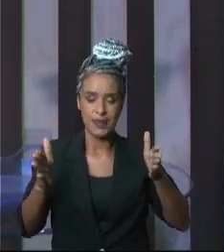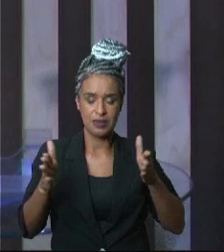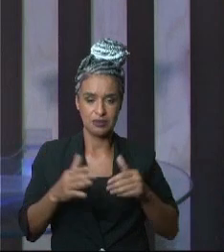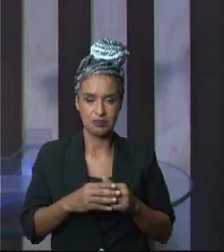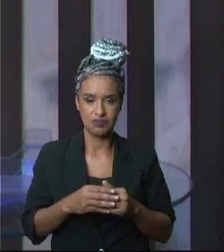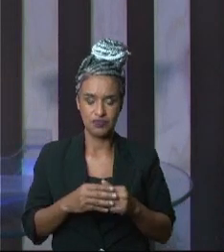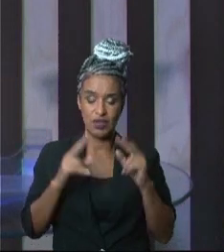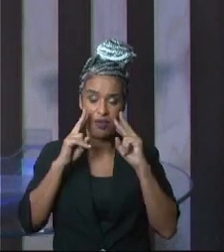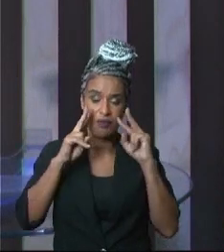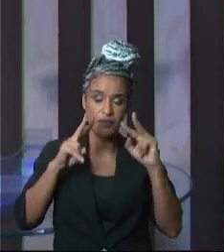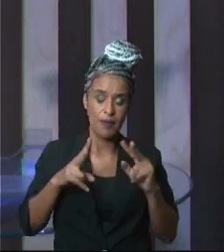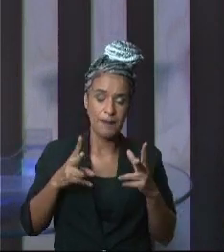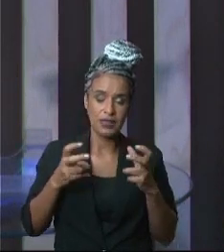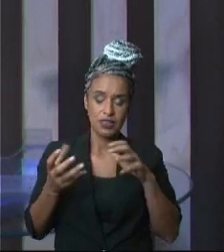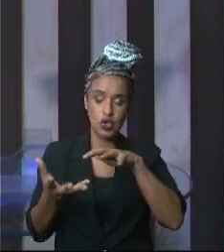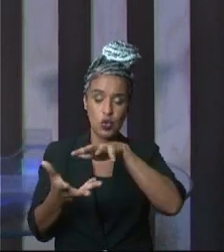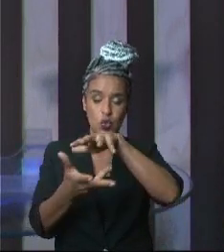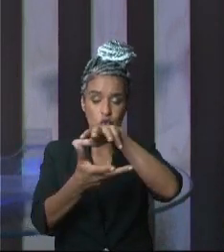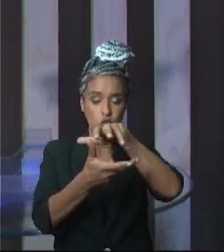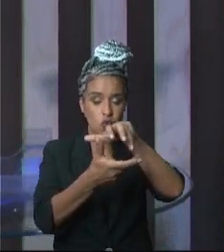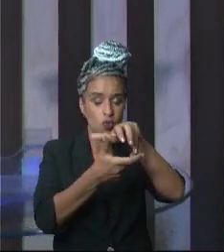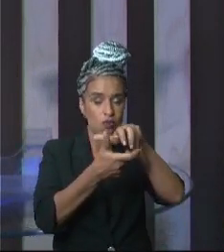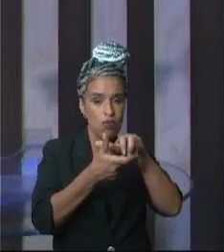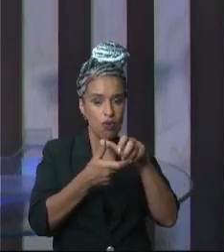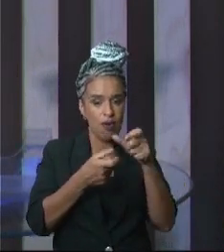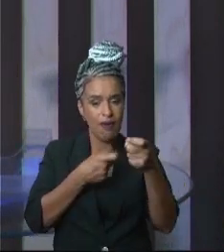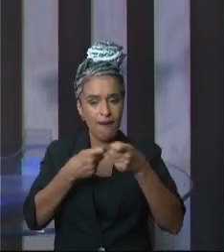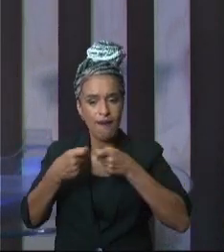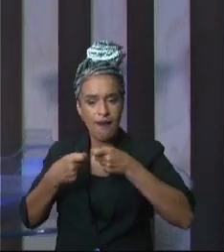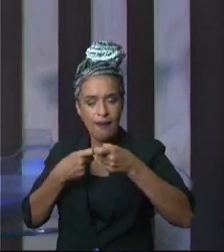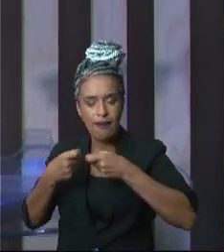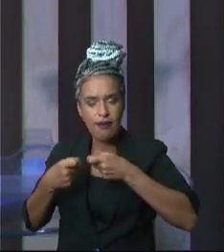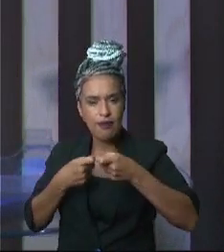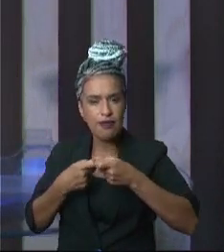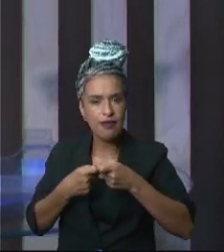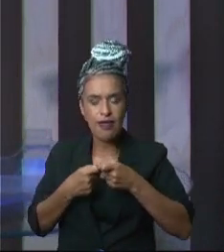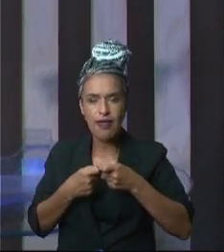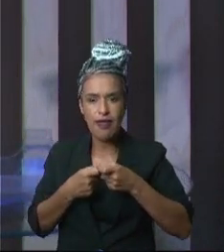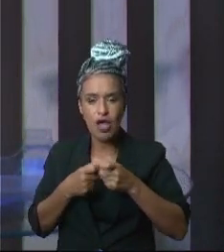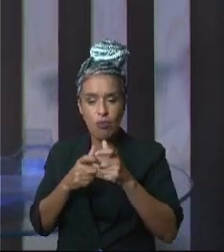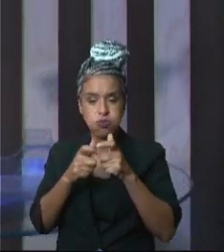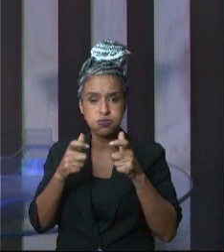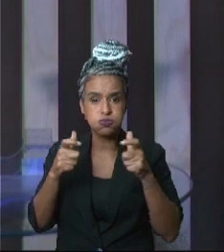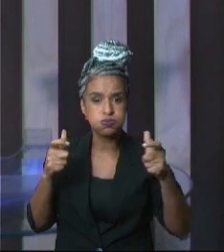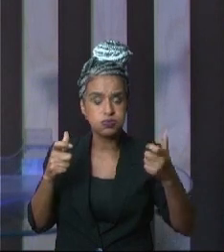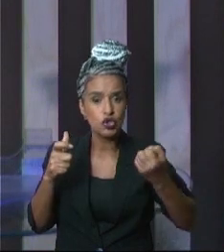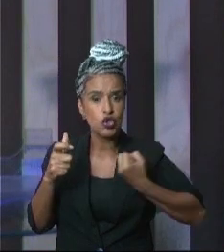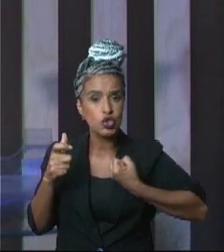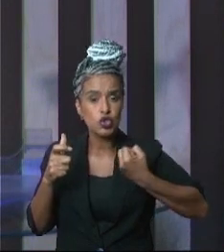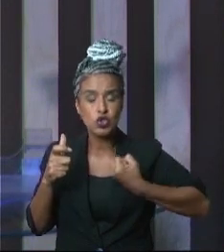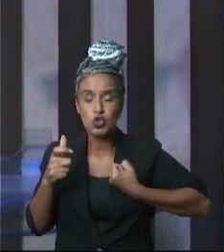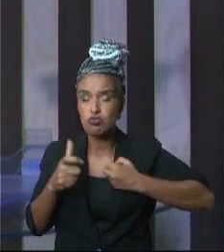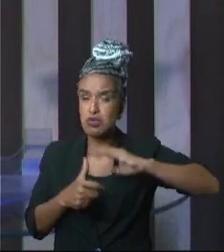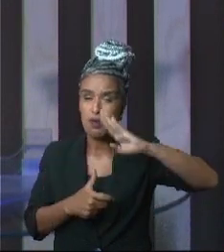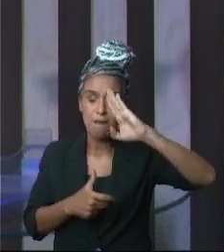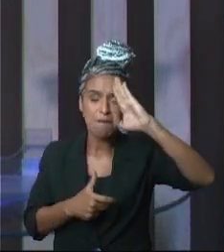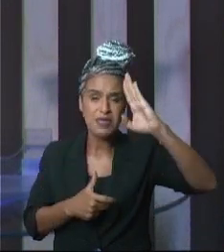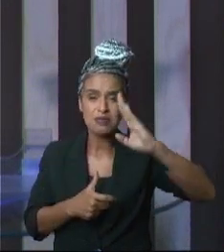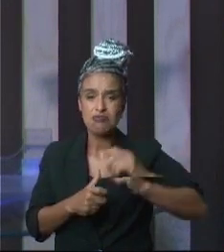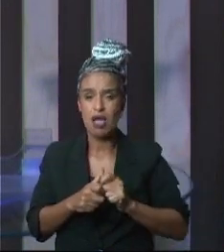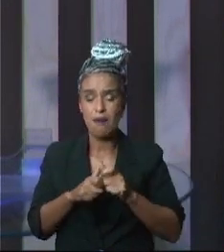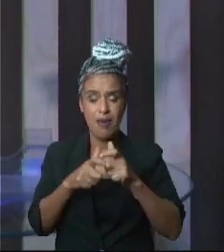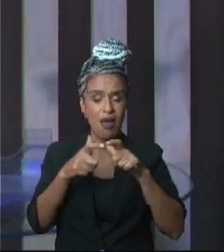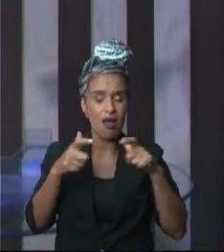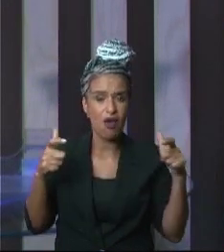o mundo tem hoje o maior número de conflitos violentos desde a Segunda Guerra Mundial. Tá?